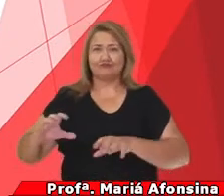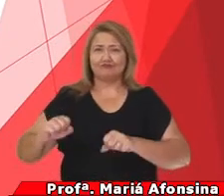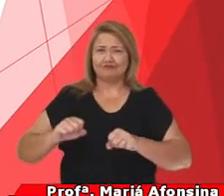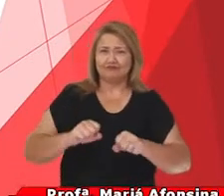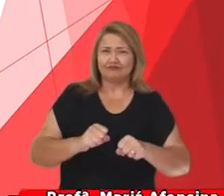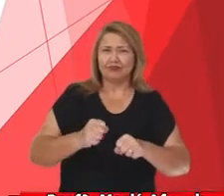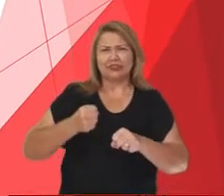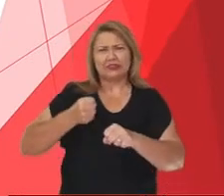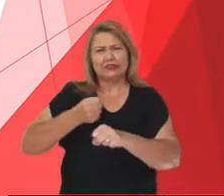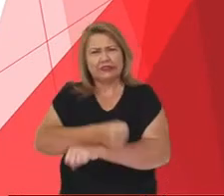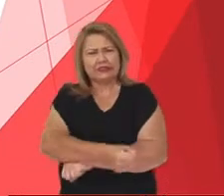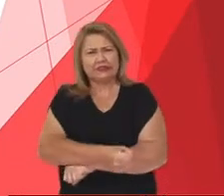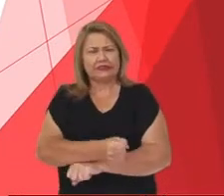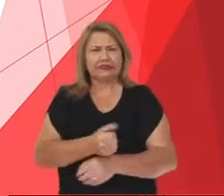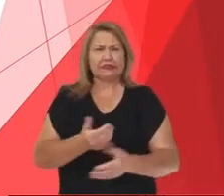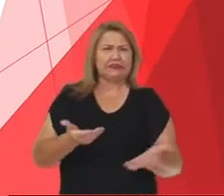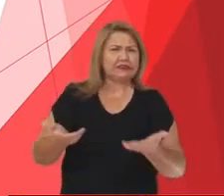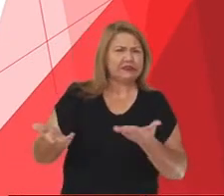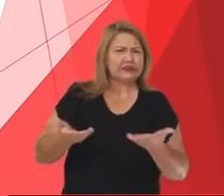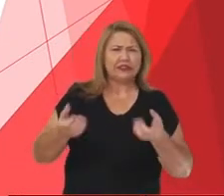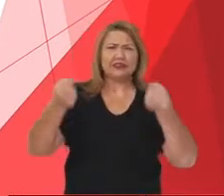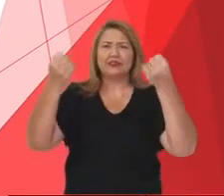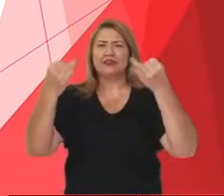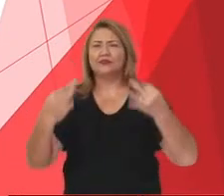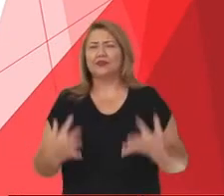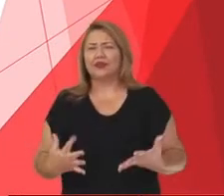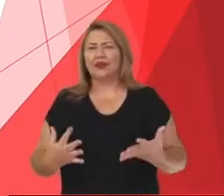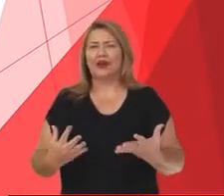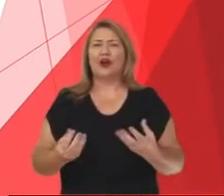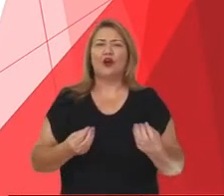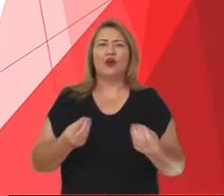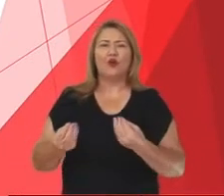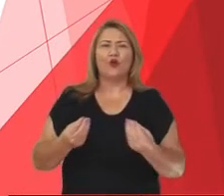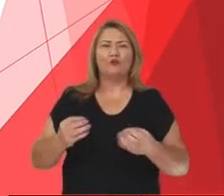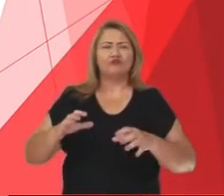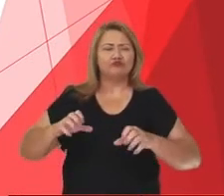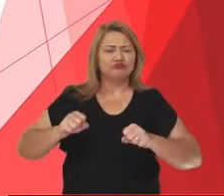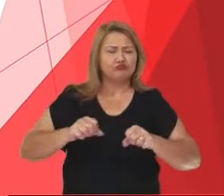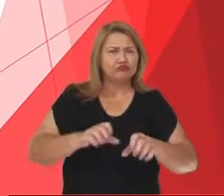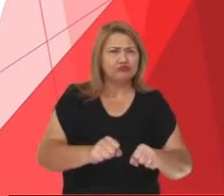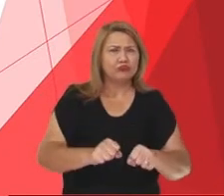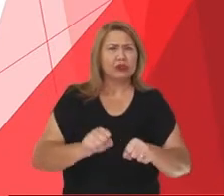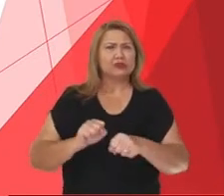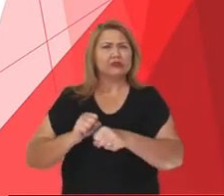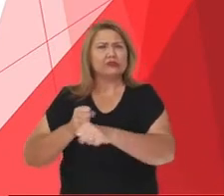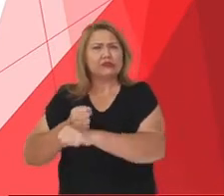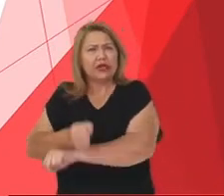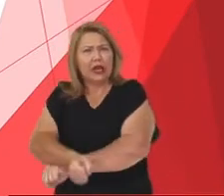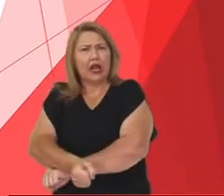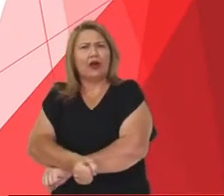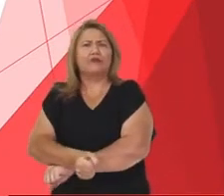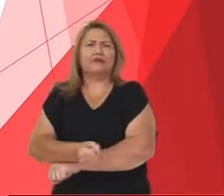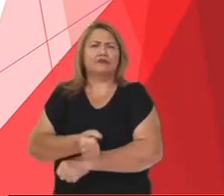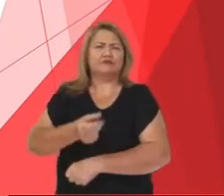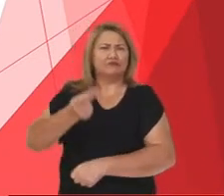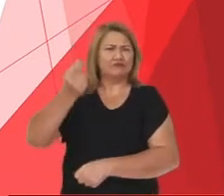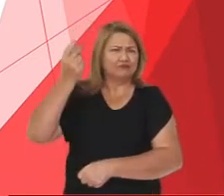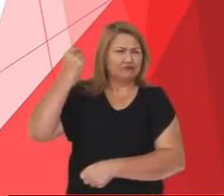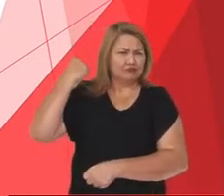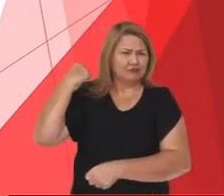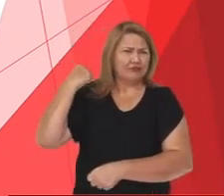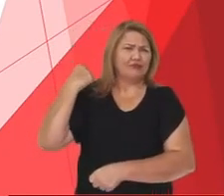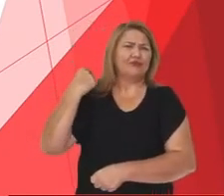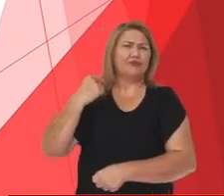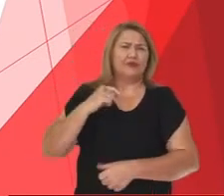e a escravidão. Qual é a relação que nós podemos fazer entre a colonização e a escravidão que rolou aí nesses